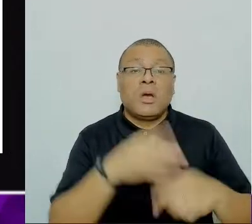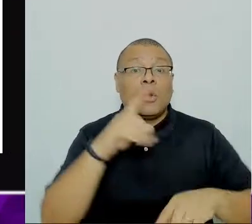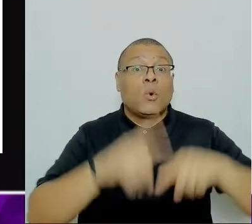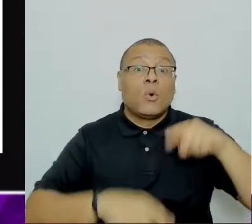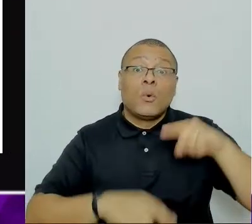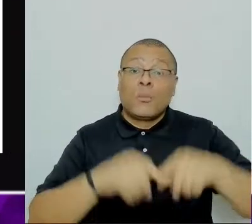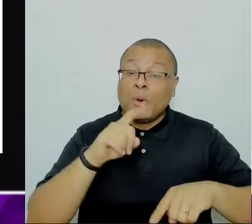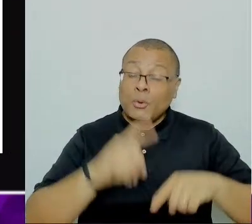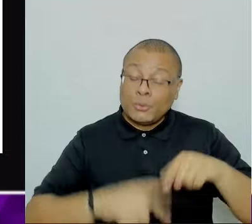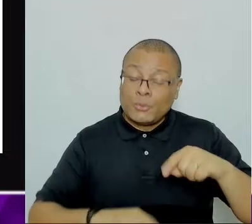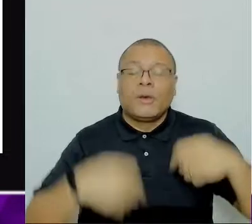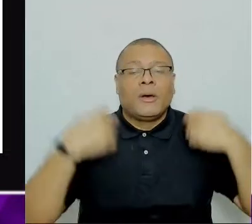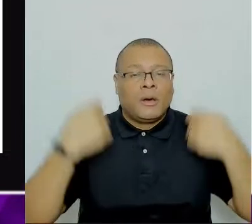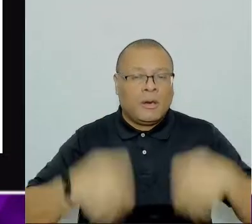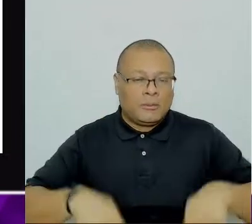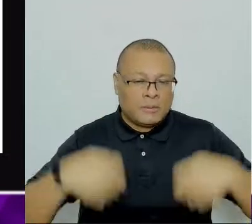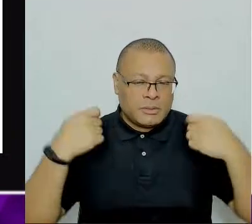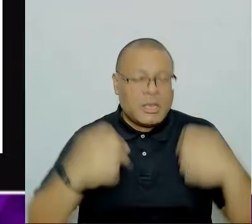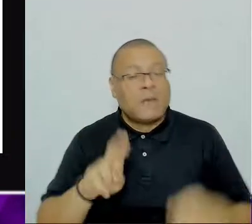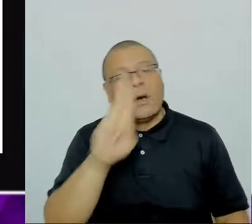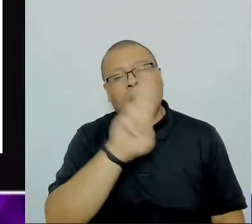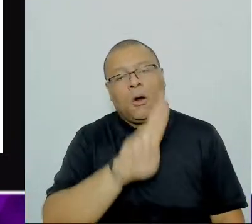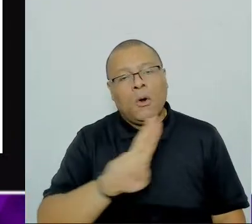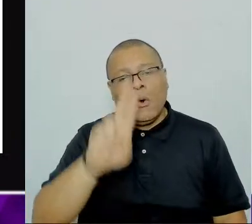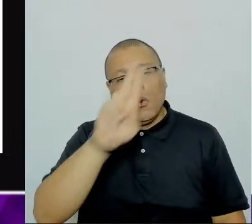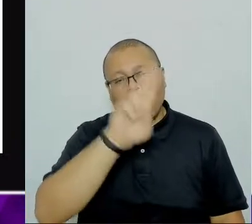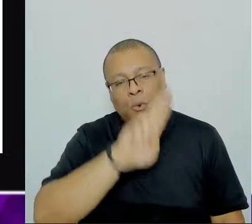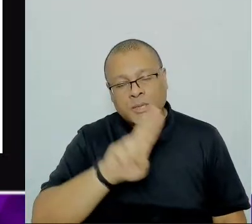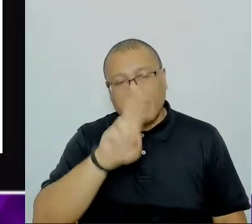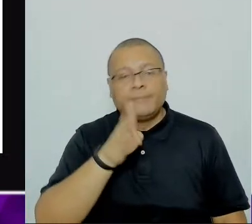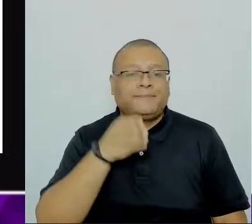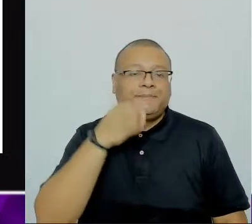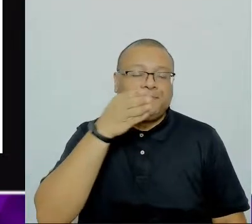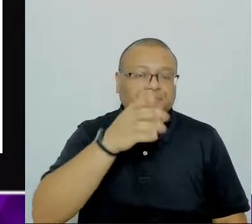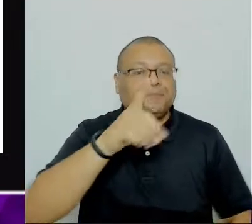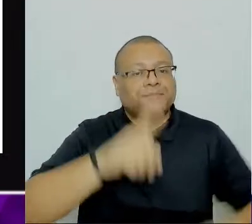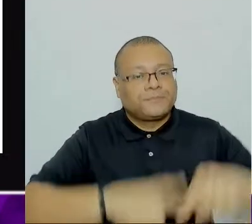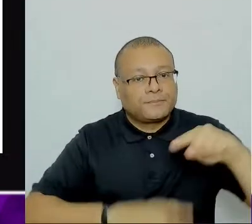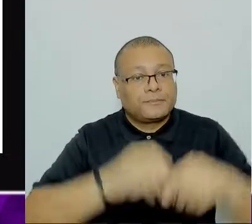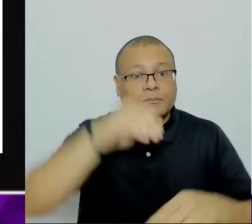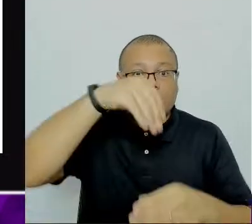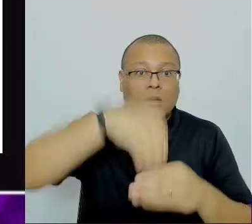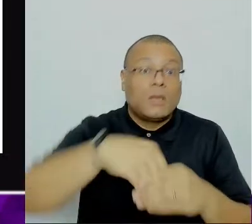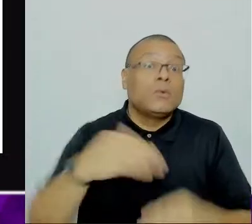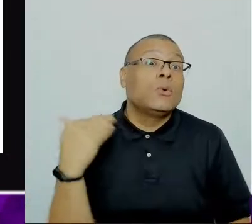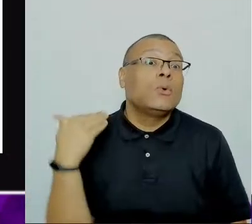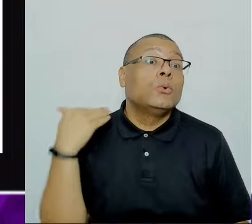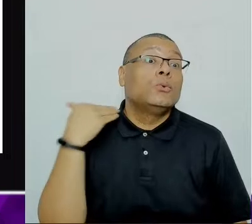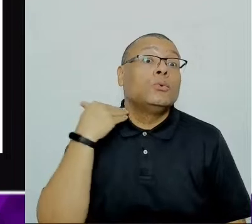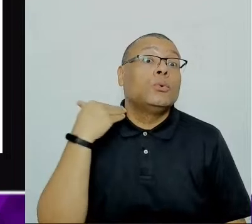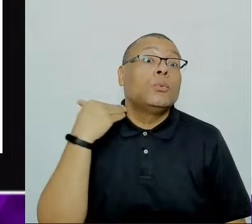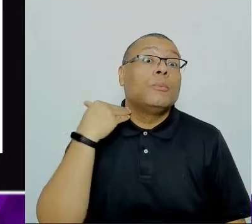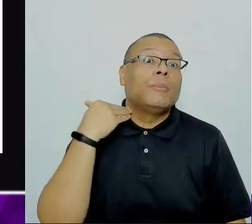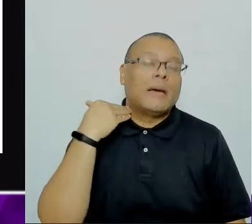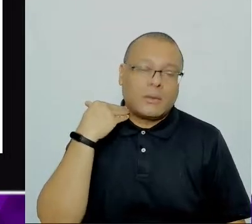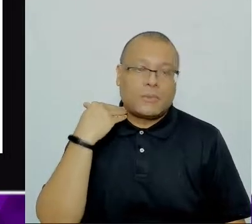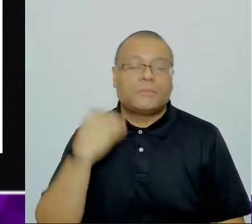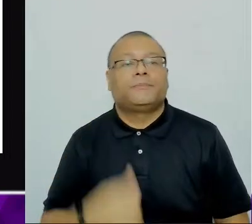a gente tinha que utilizar o produto dentro daquele banco, especificamente daquele